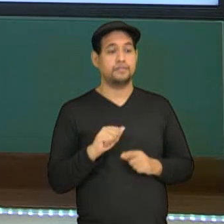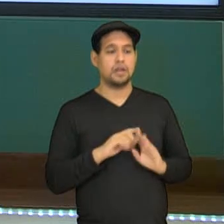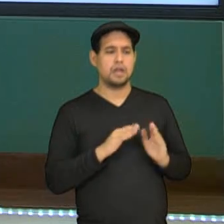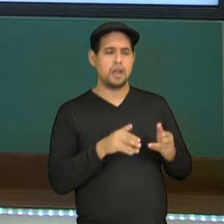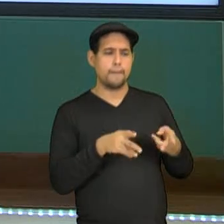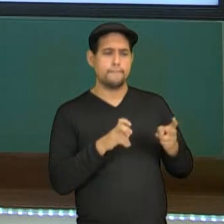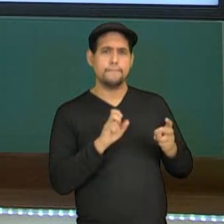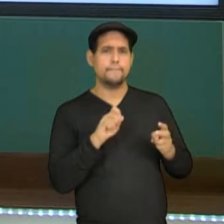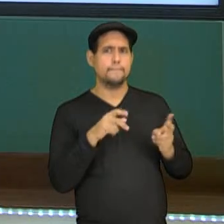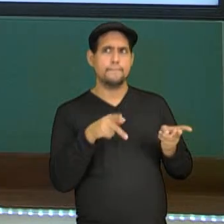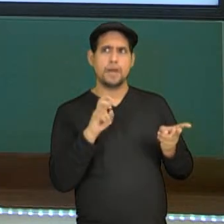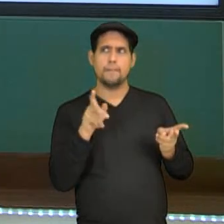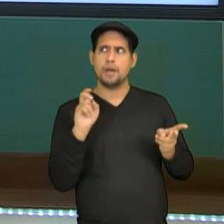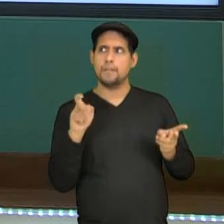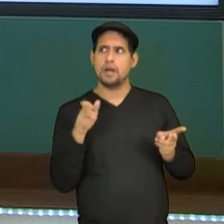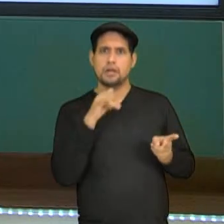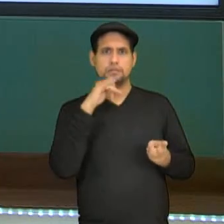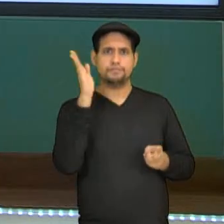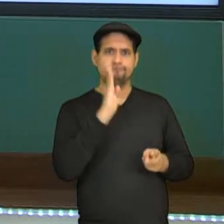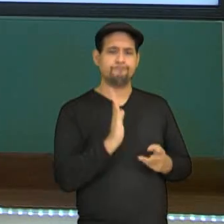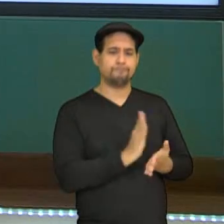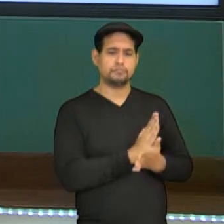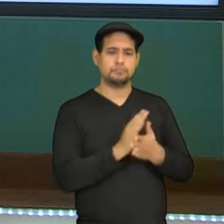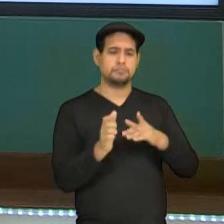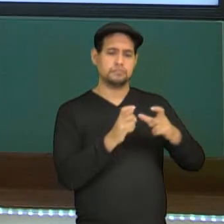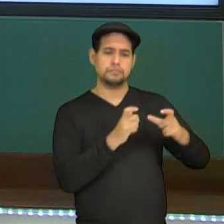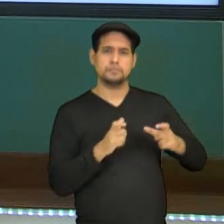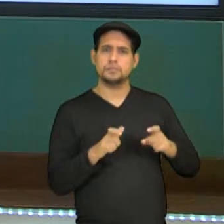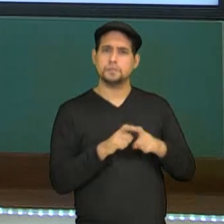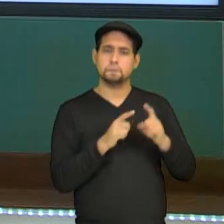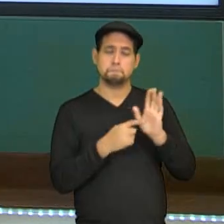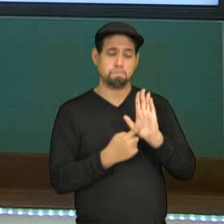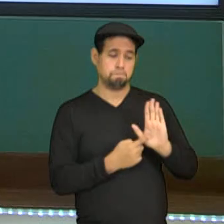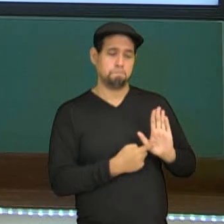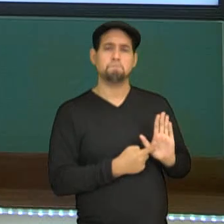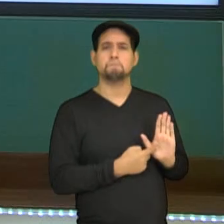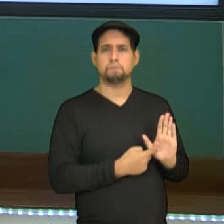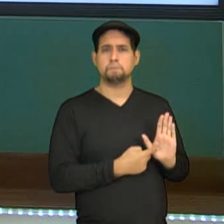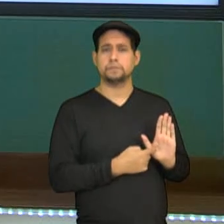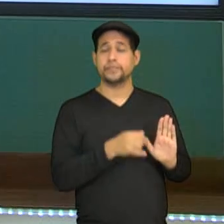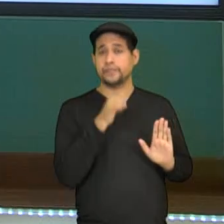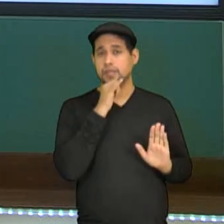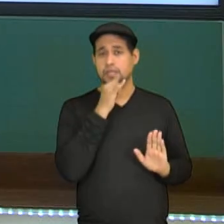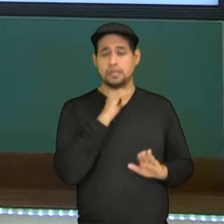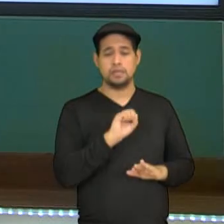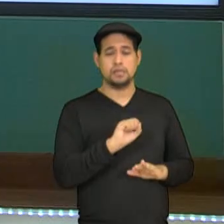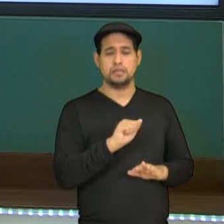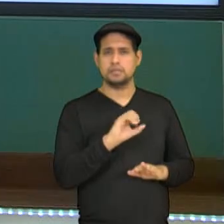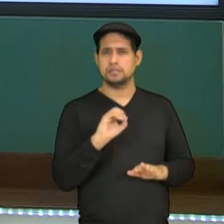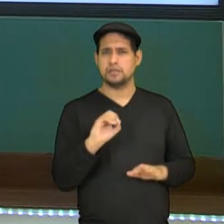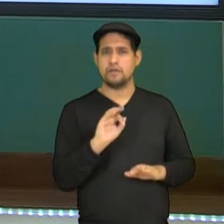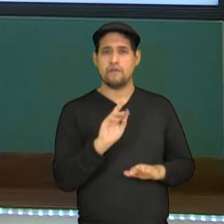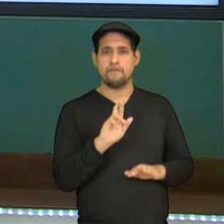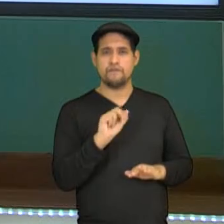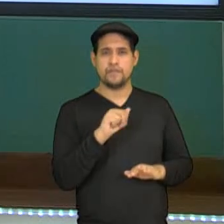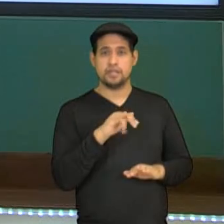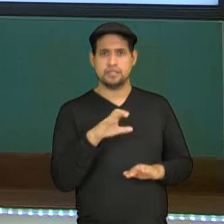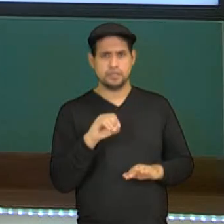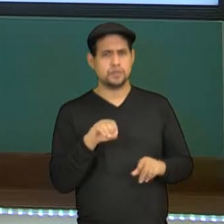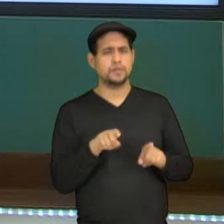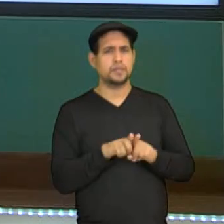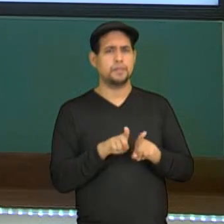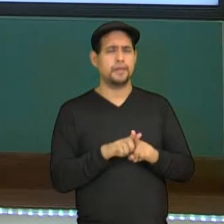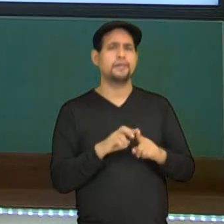nós vamos poder identificar, no Brasil, algumas áreas destacadas aqui, como a região de São Francisco, como sendo também uma